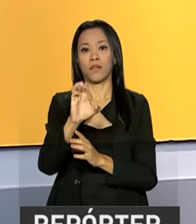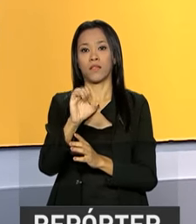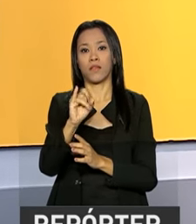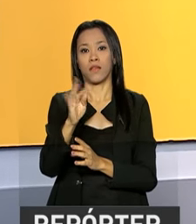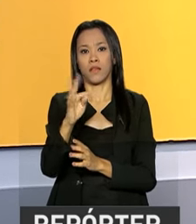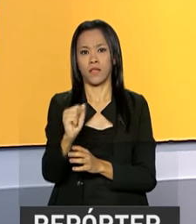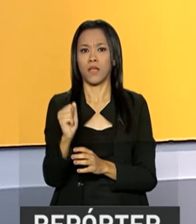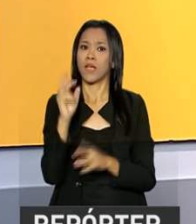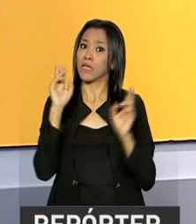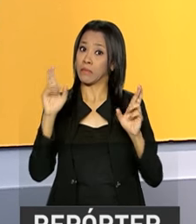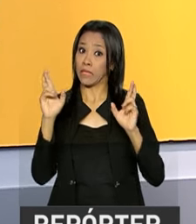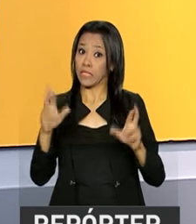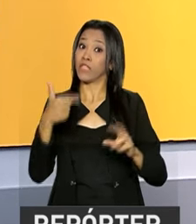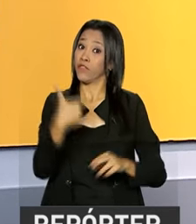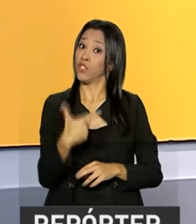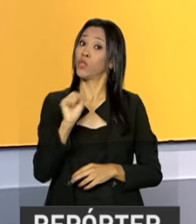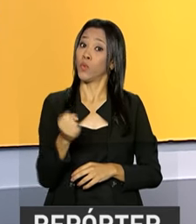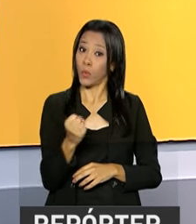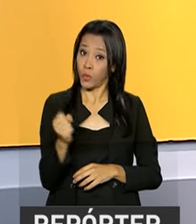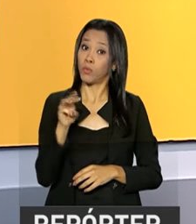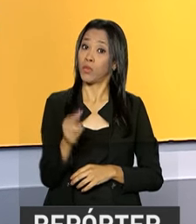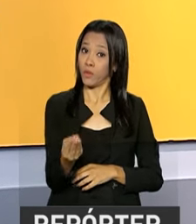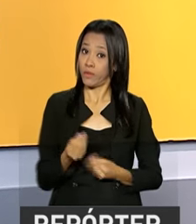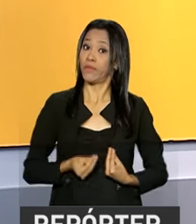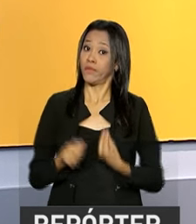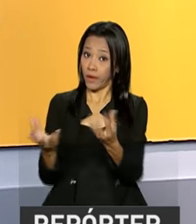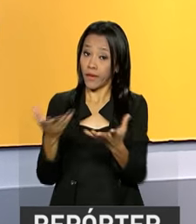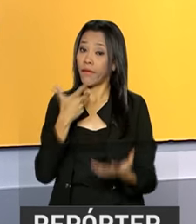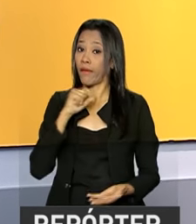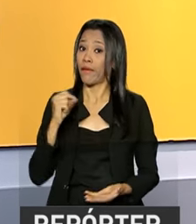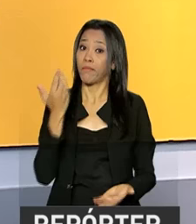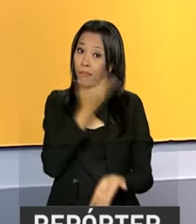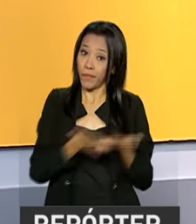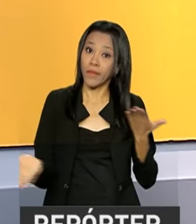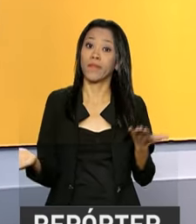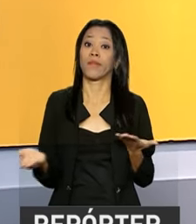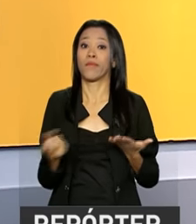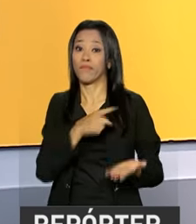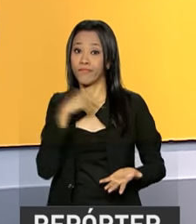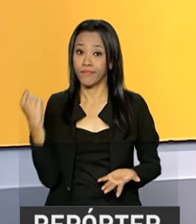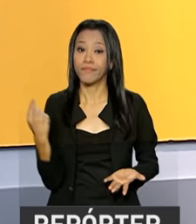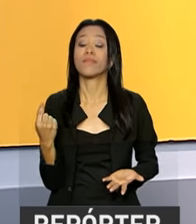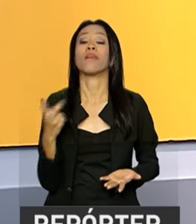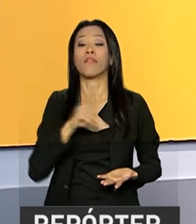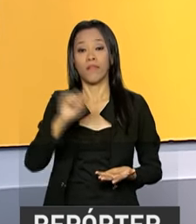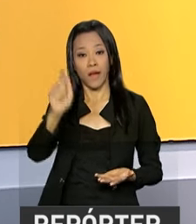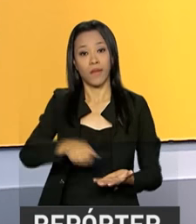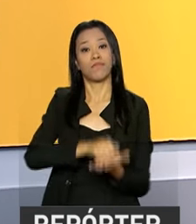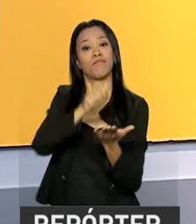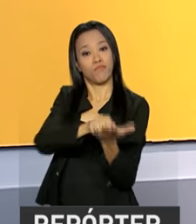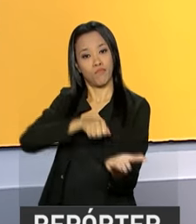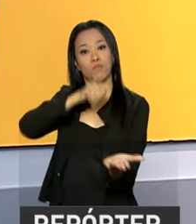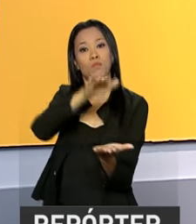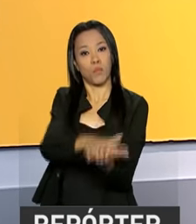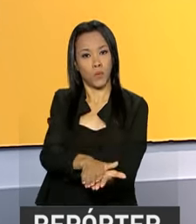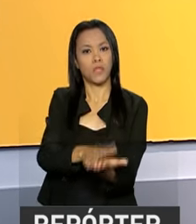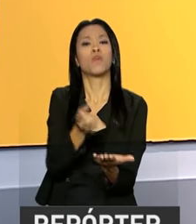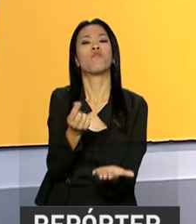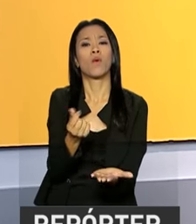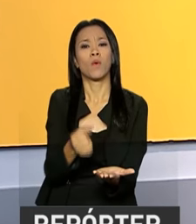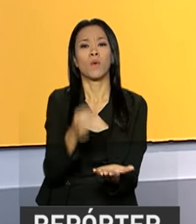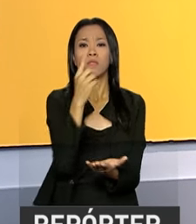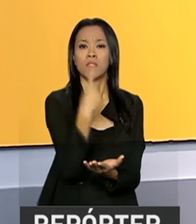milh de brasileiros entreguem o documento quem perder o prazo está sujeito ao pagamento de multa mínima